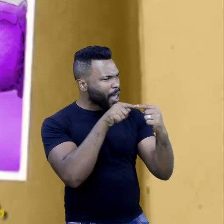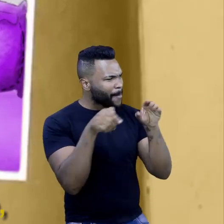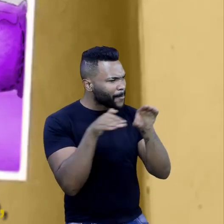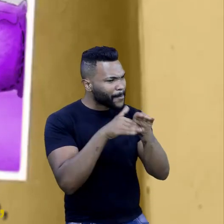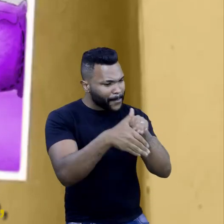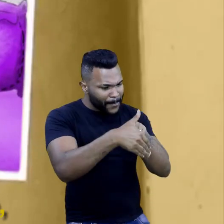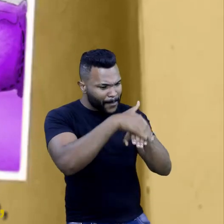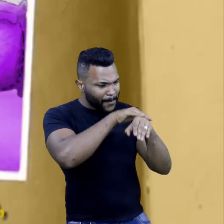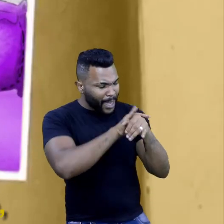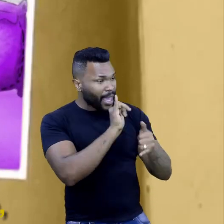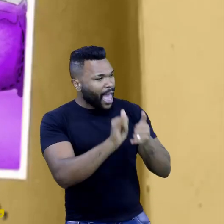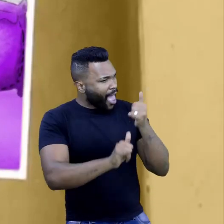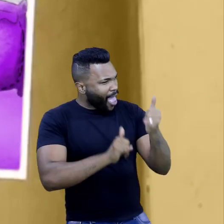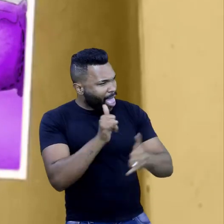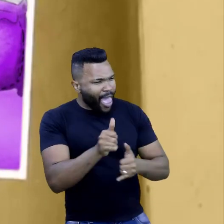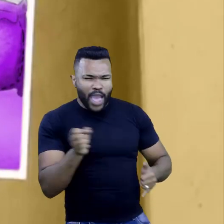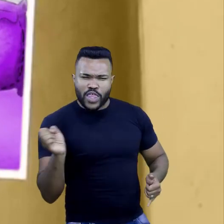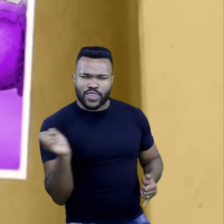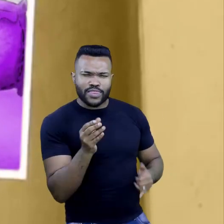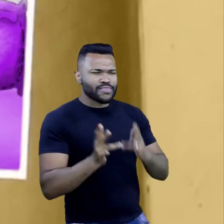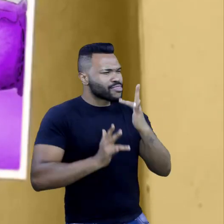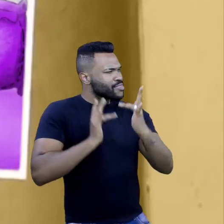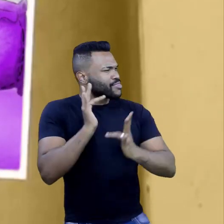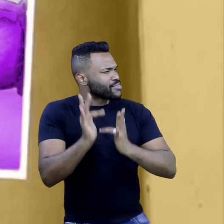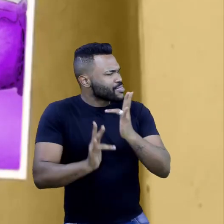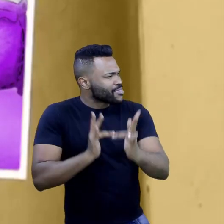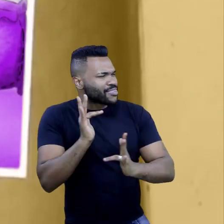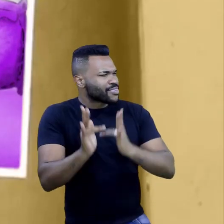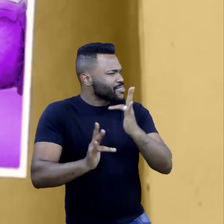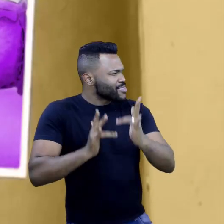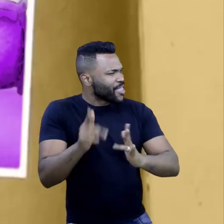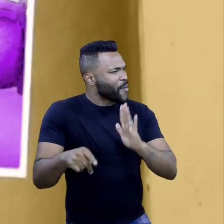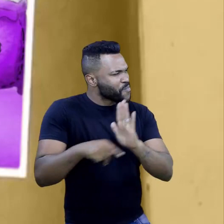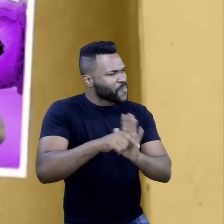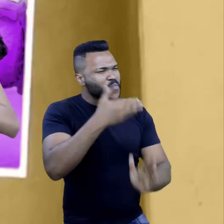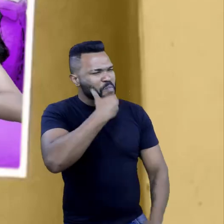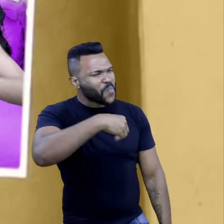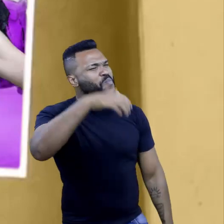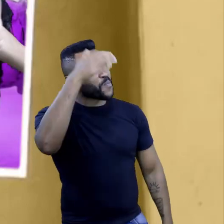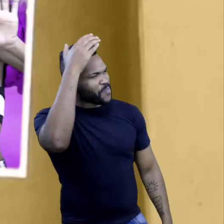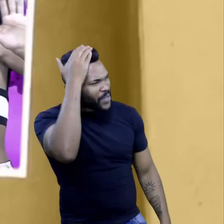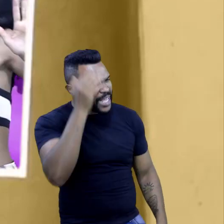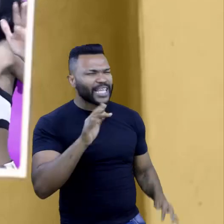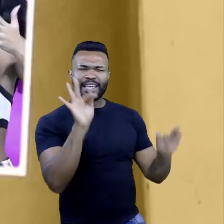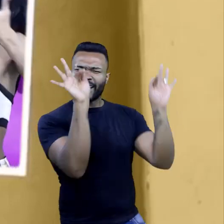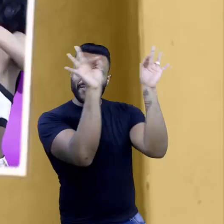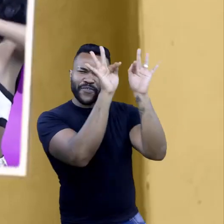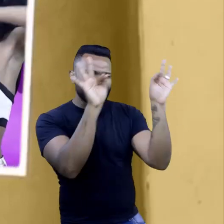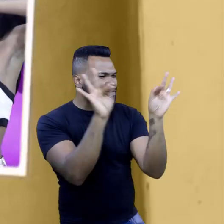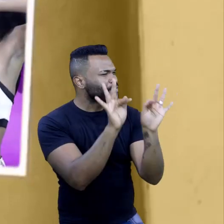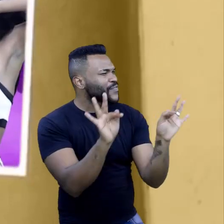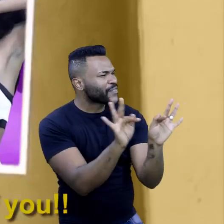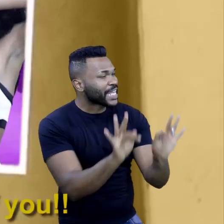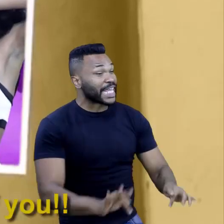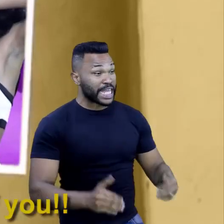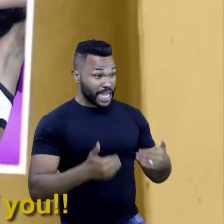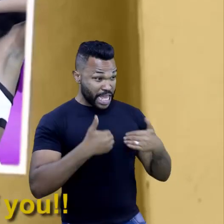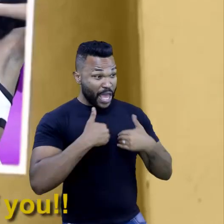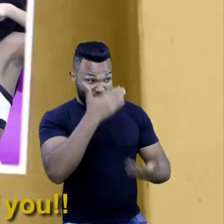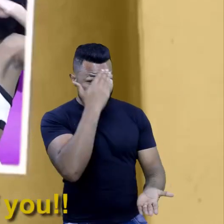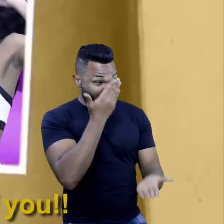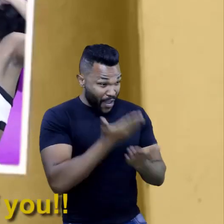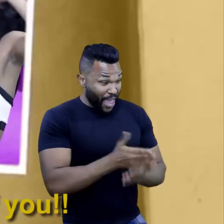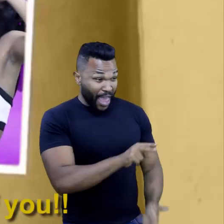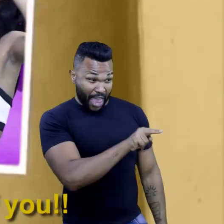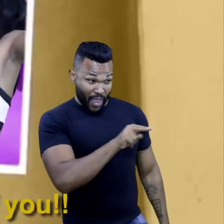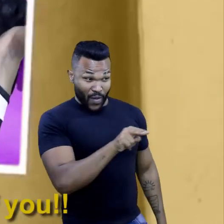pezinho dentro do sapatinho será a noiva. A noiva do príncipe, a felizarda. E eu